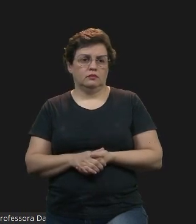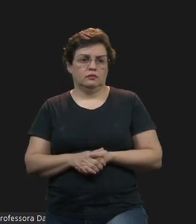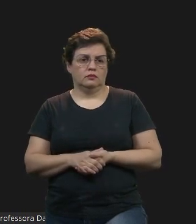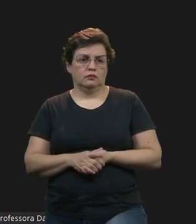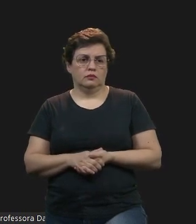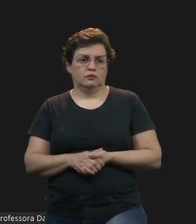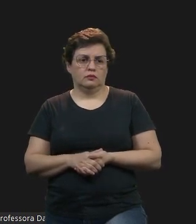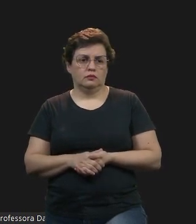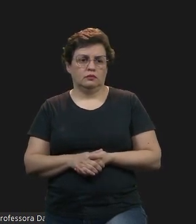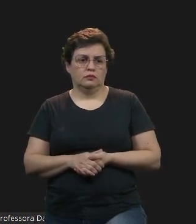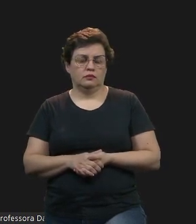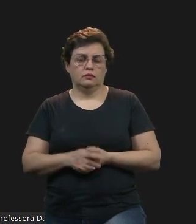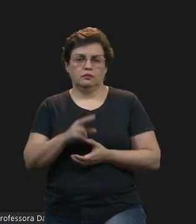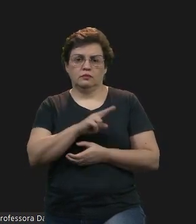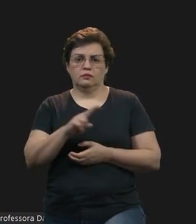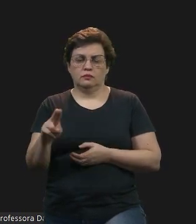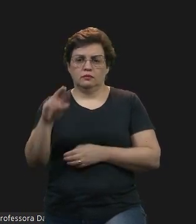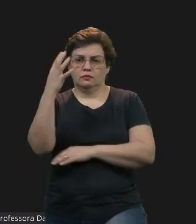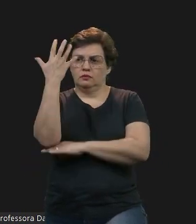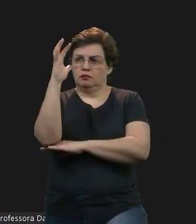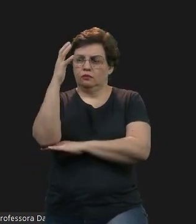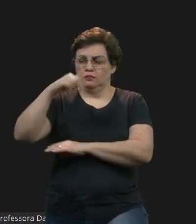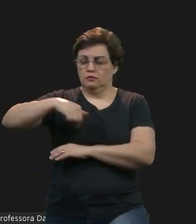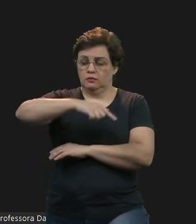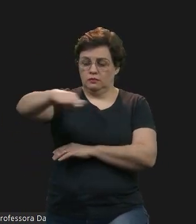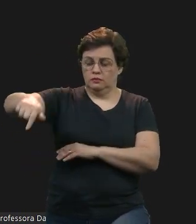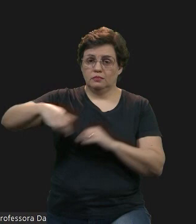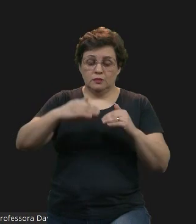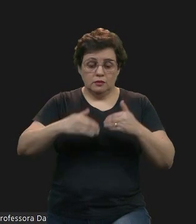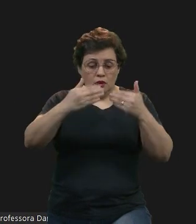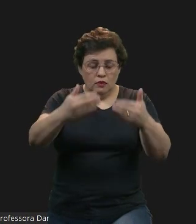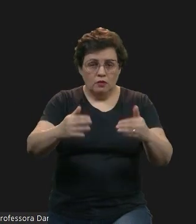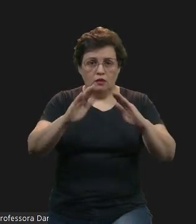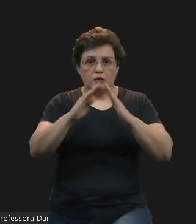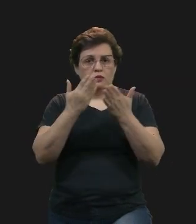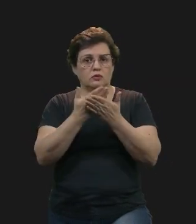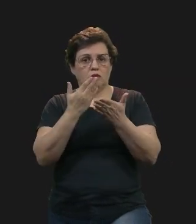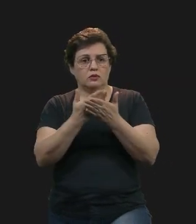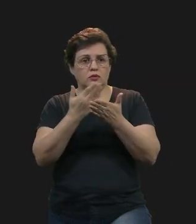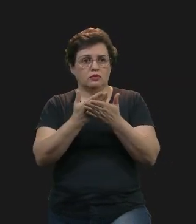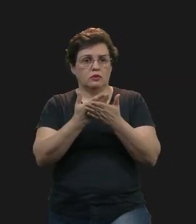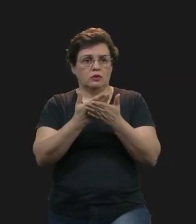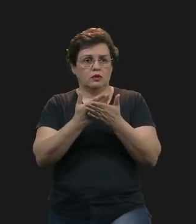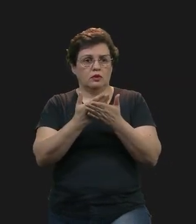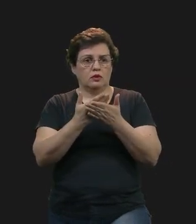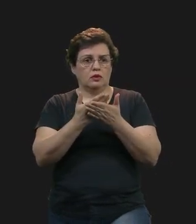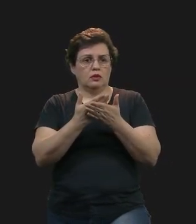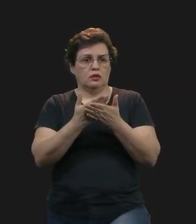visa denominar a praça que fica em frente à escola EMEI Sementinha,